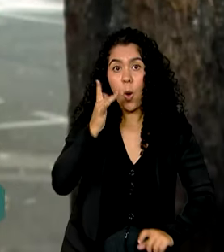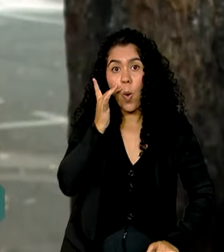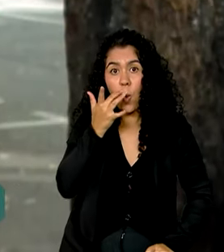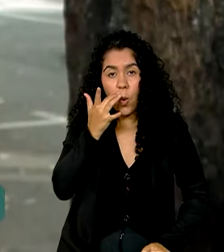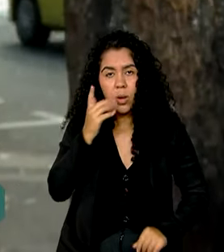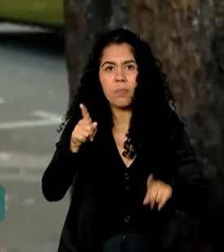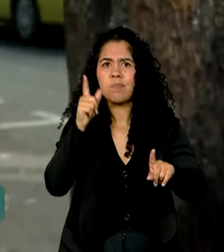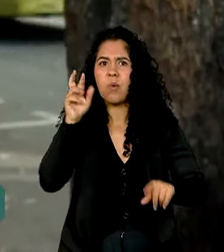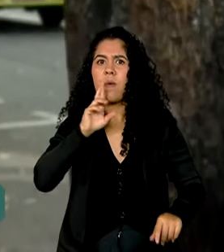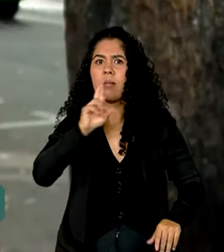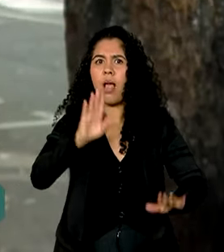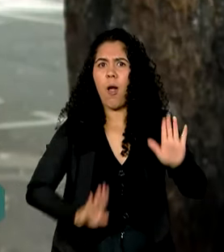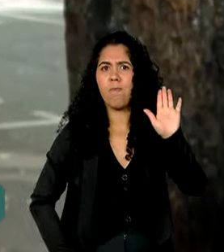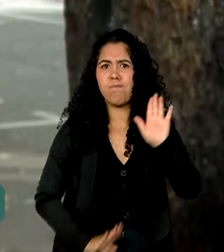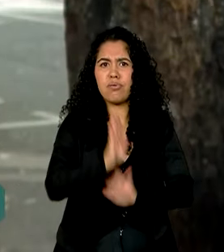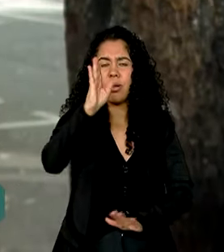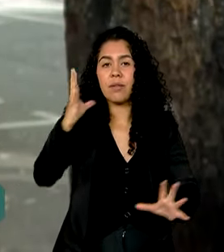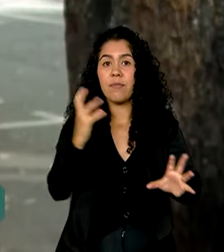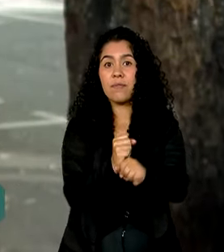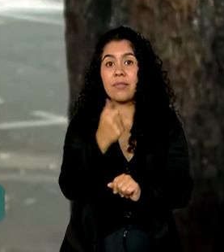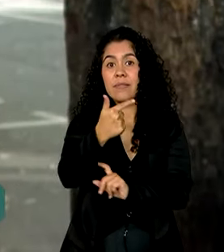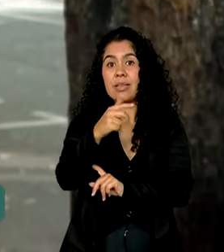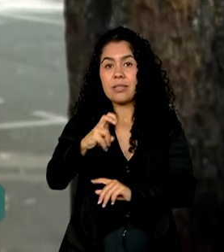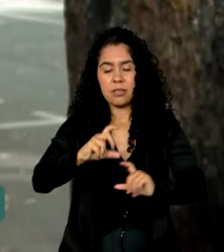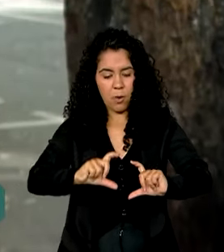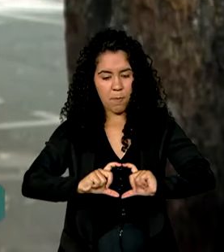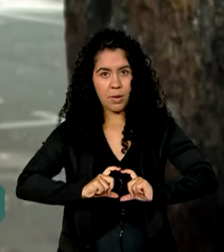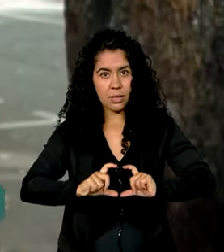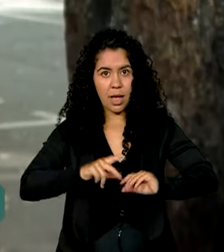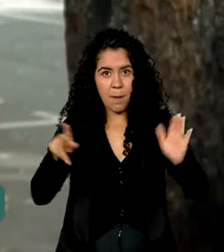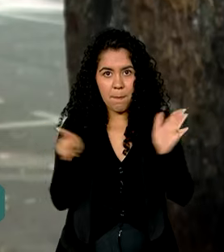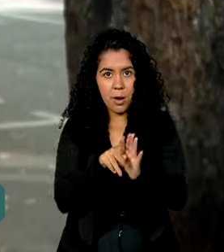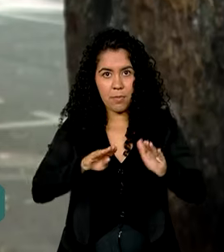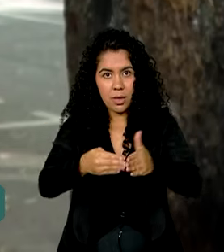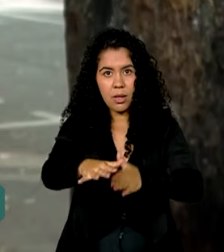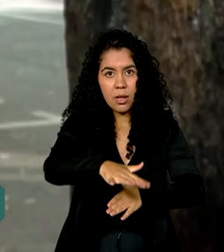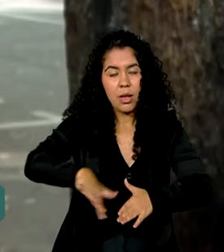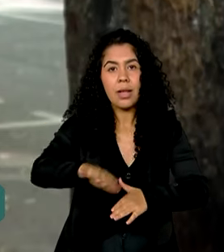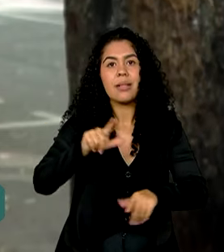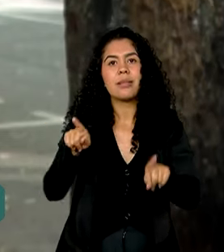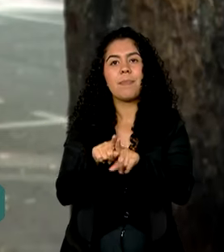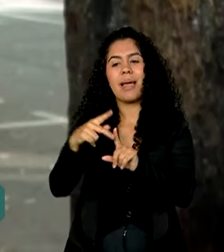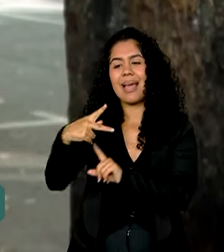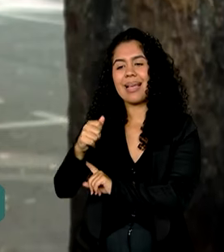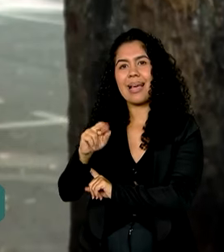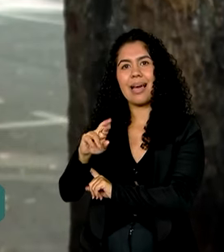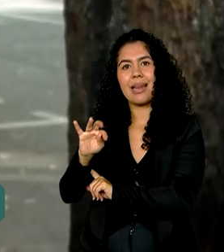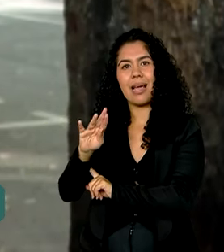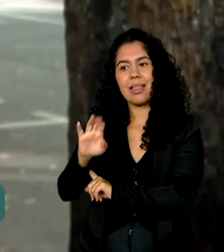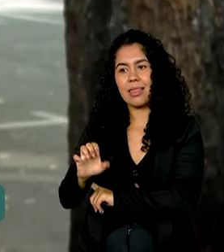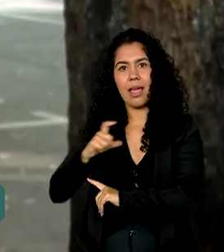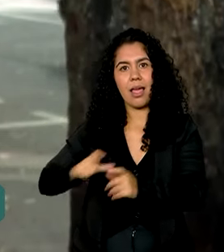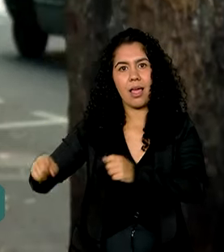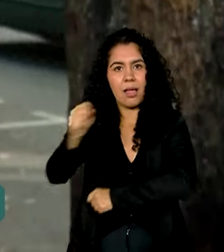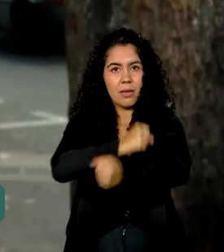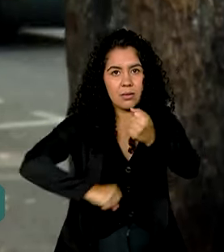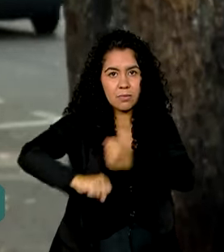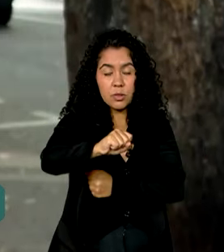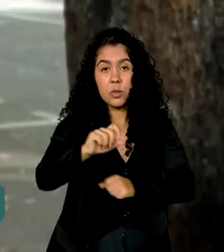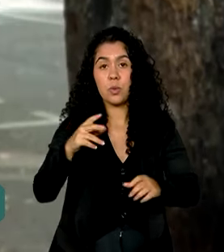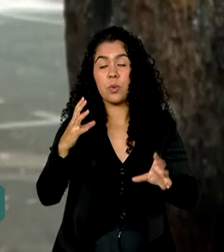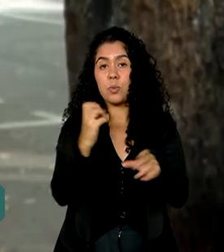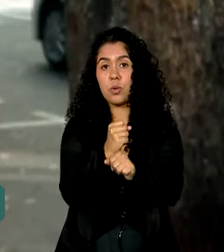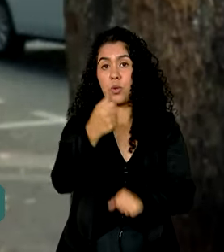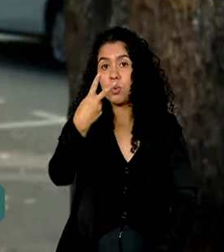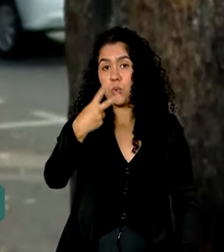quebra de recorde, ao todo foram 25 medalhas na modalidade, e no karatê 4 medalhas, 2 delas de ouro. O